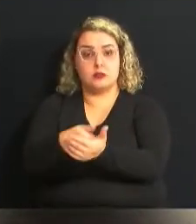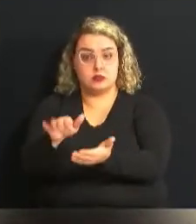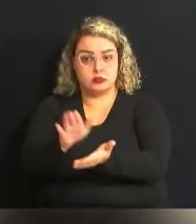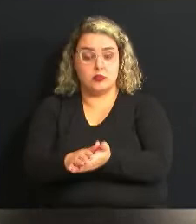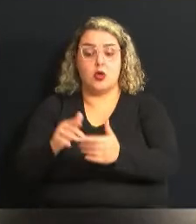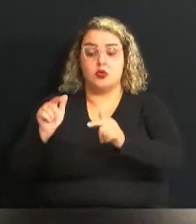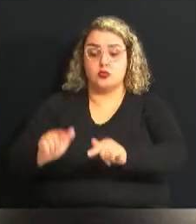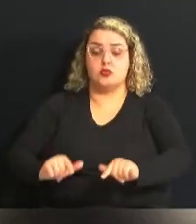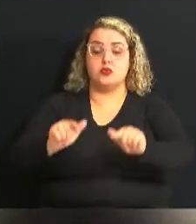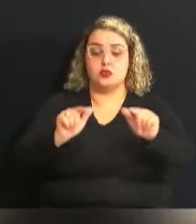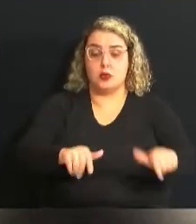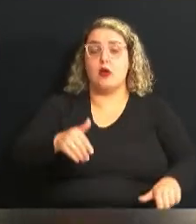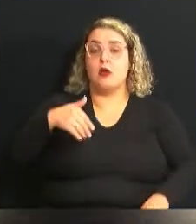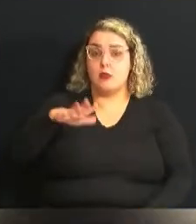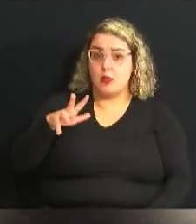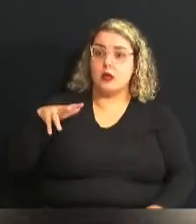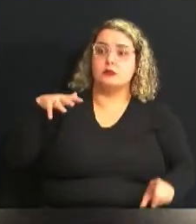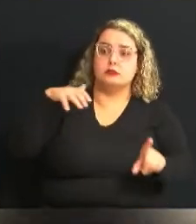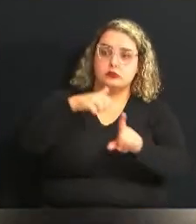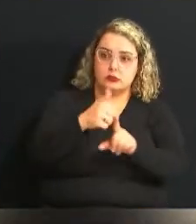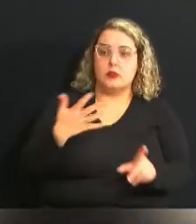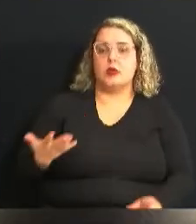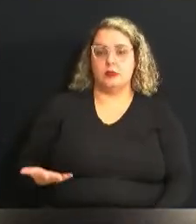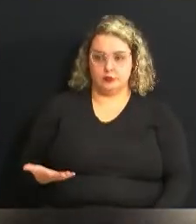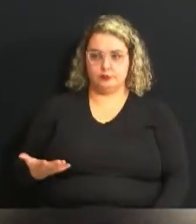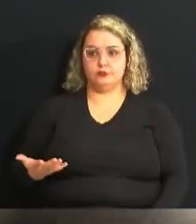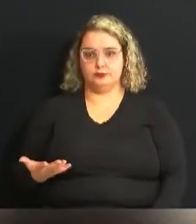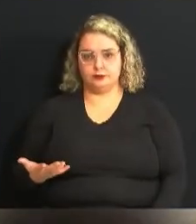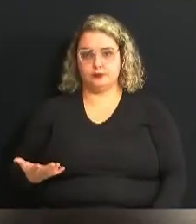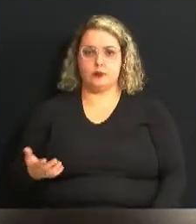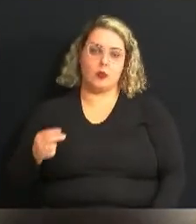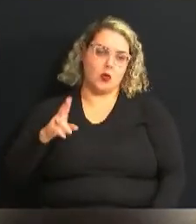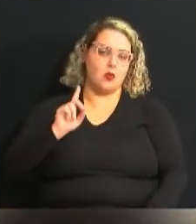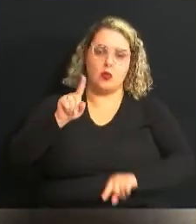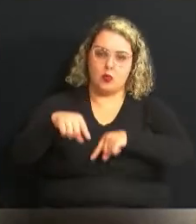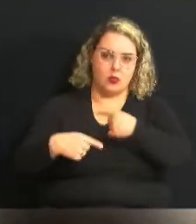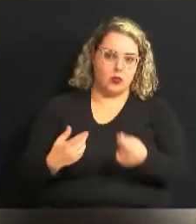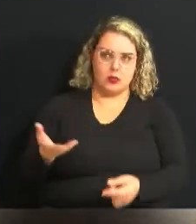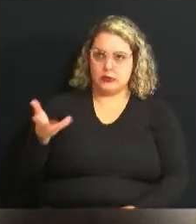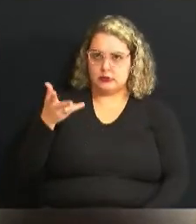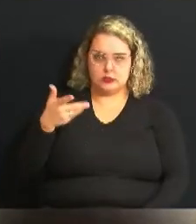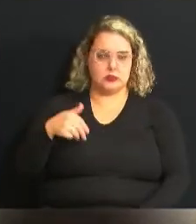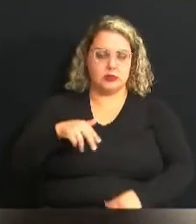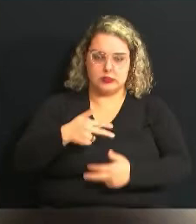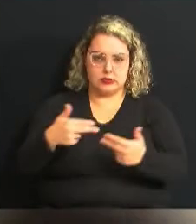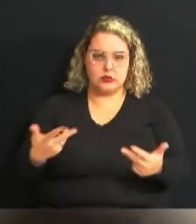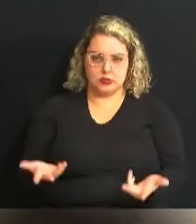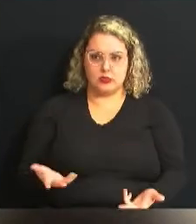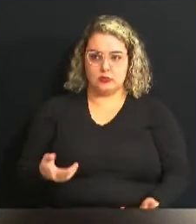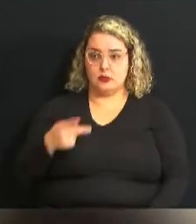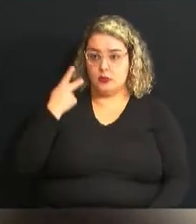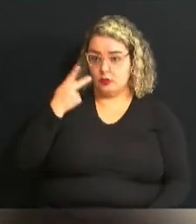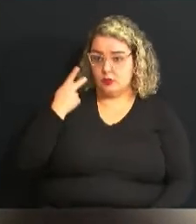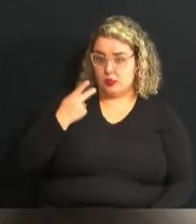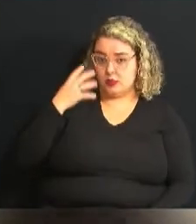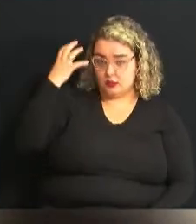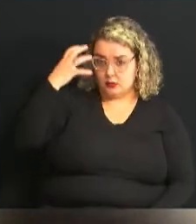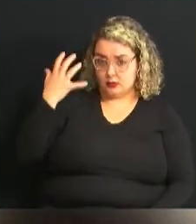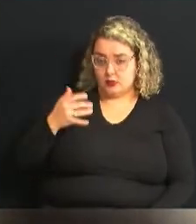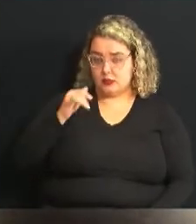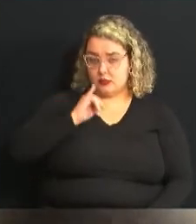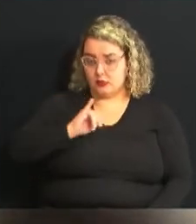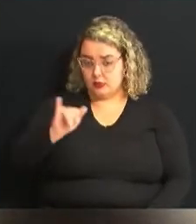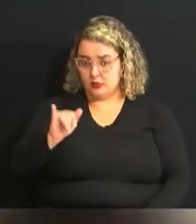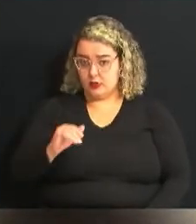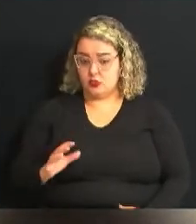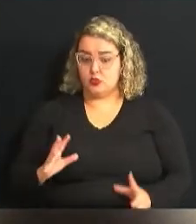onde mais incidiram ocorrências de trânsito. Eu acho que é uma grande ideia, como a vereadora Guida Calisto falou, toda publicidade nesse